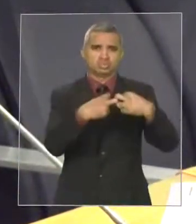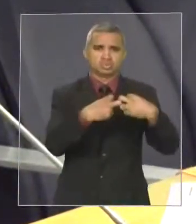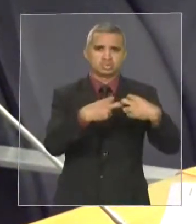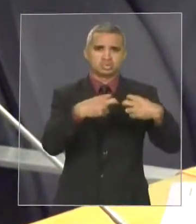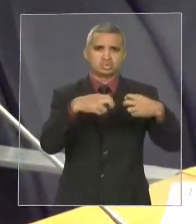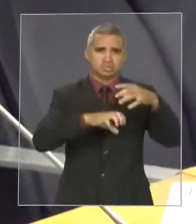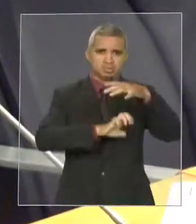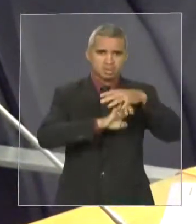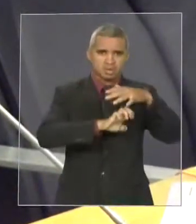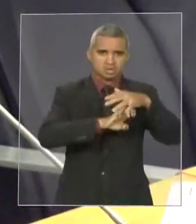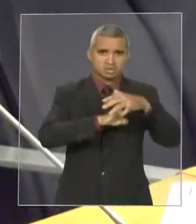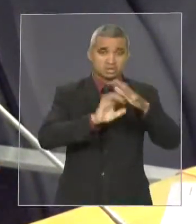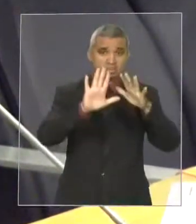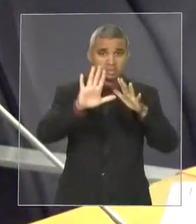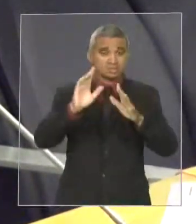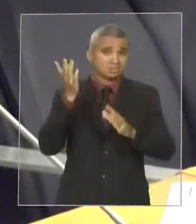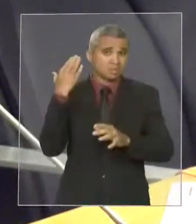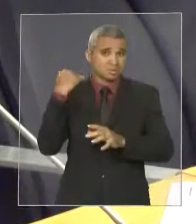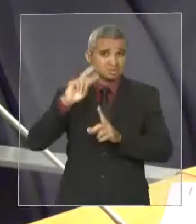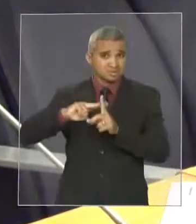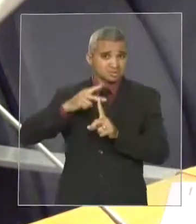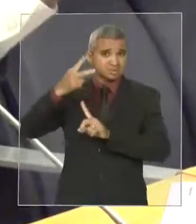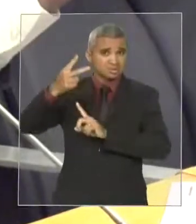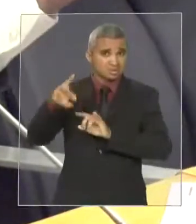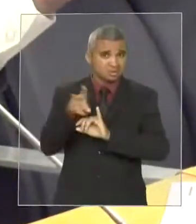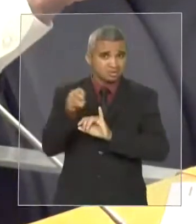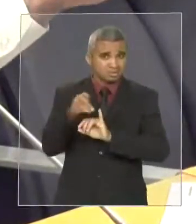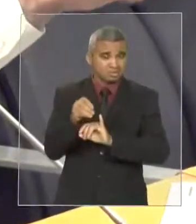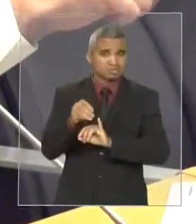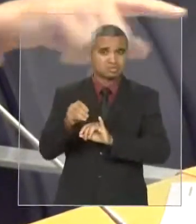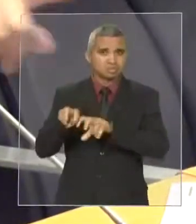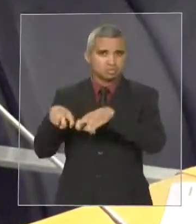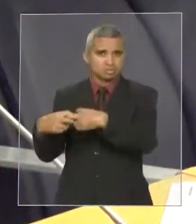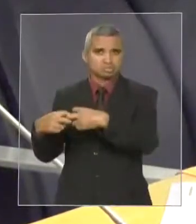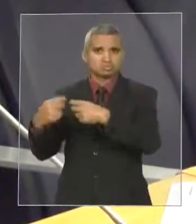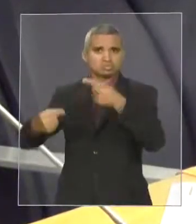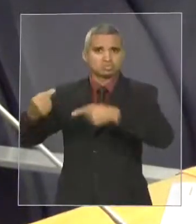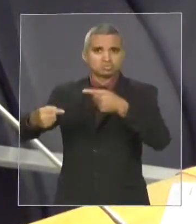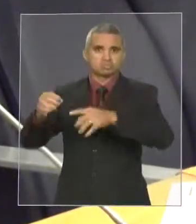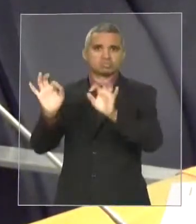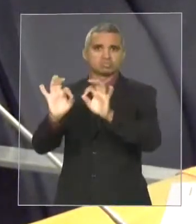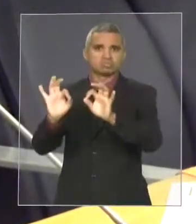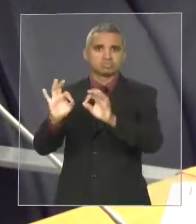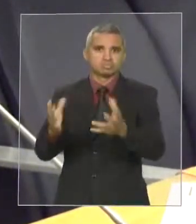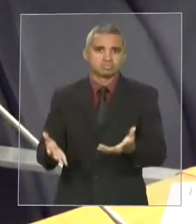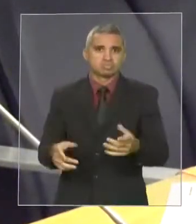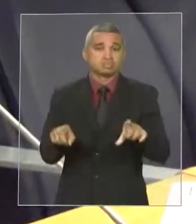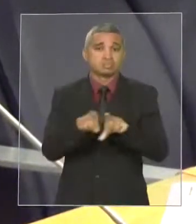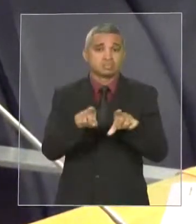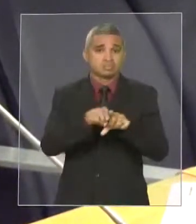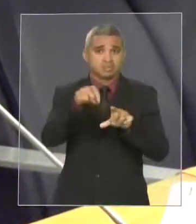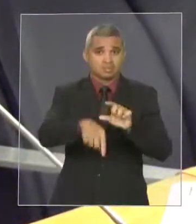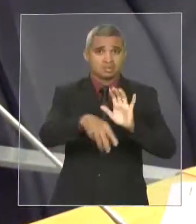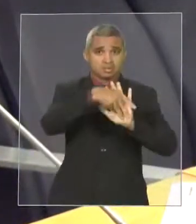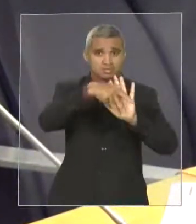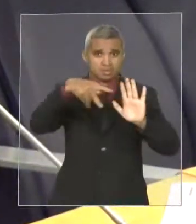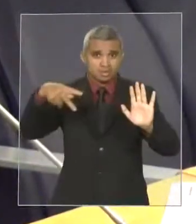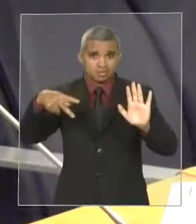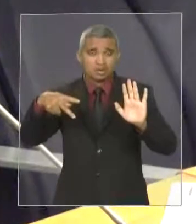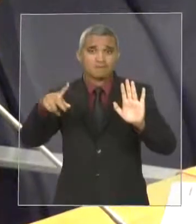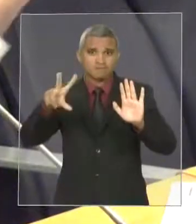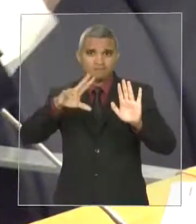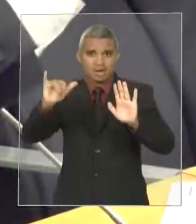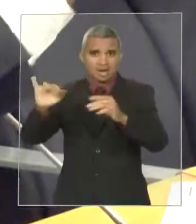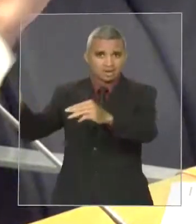pelo Conselho Empresarial. A medida provisória que vai chegar ao plenário desta casa, que rejeitaram a participação da FIEMA no